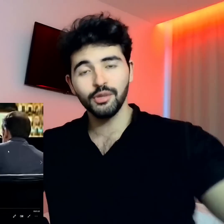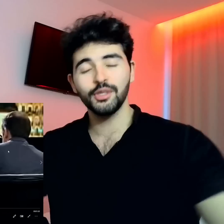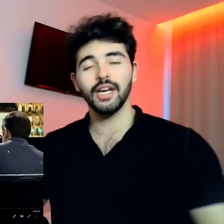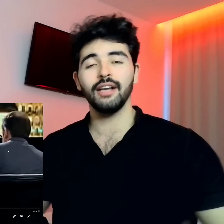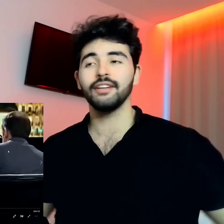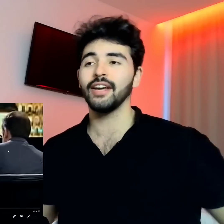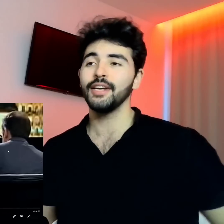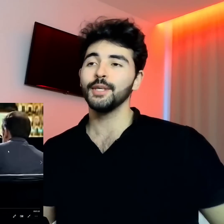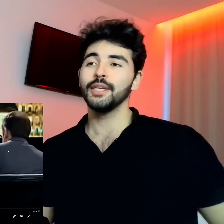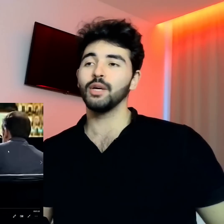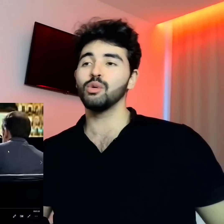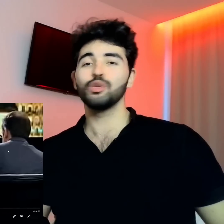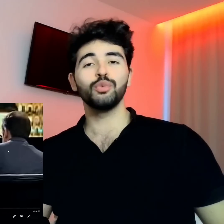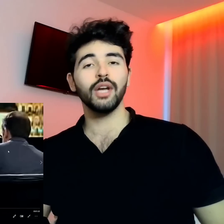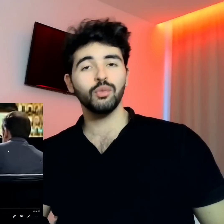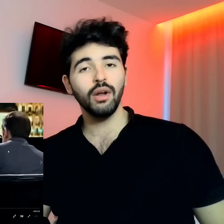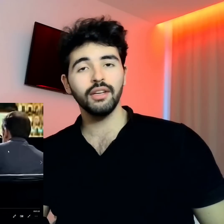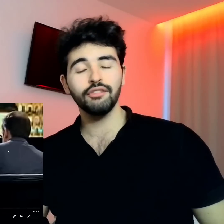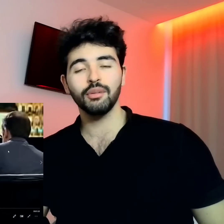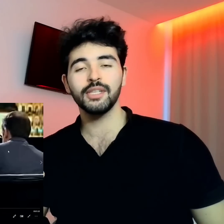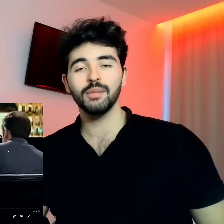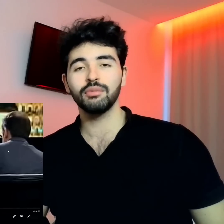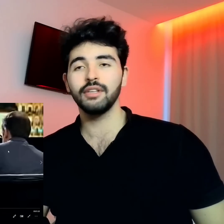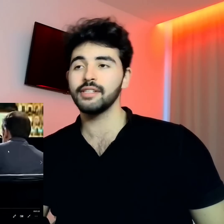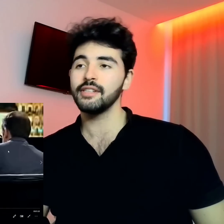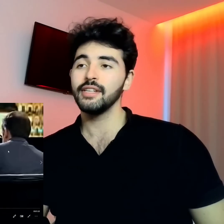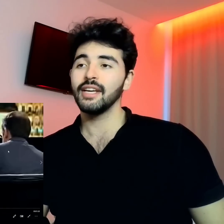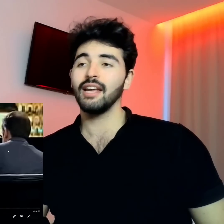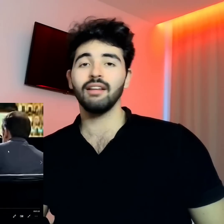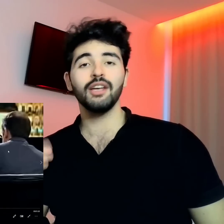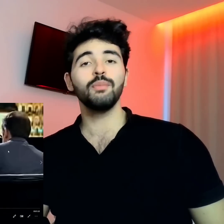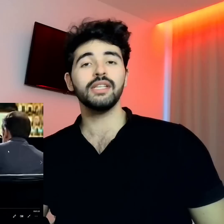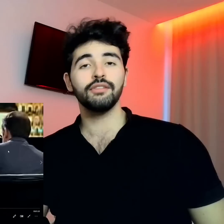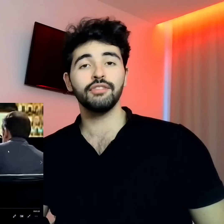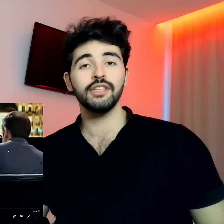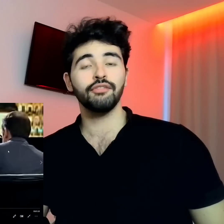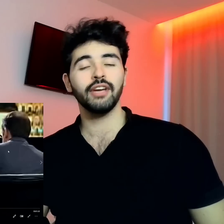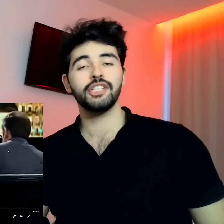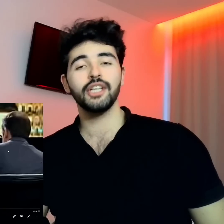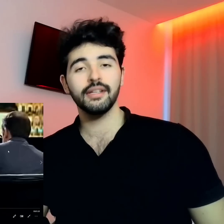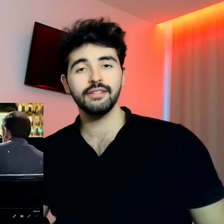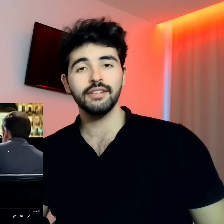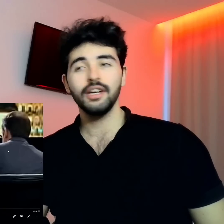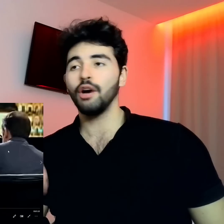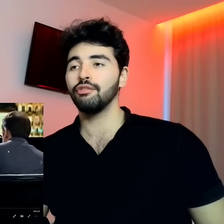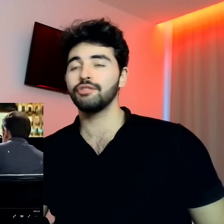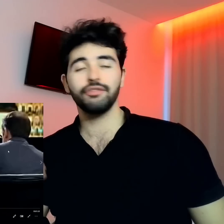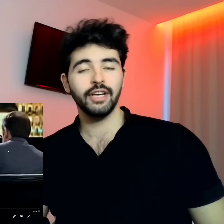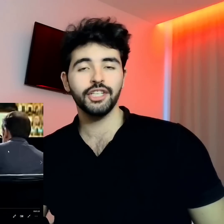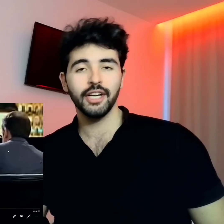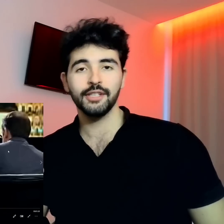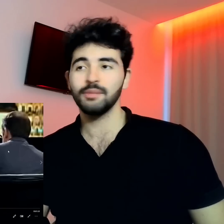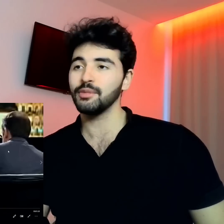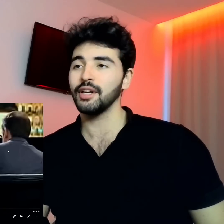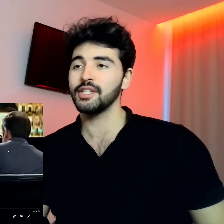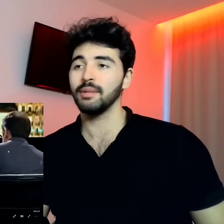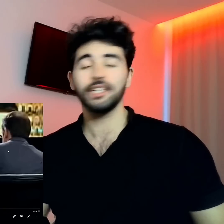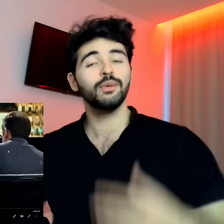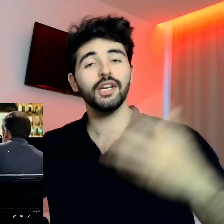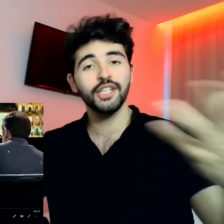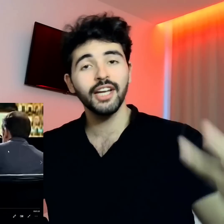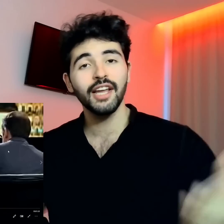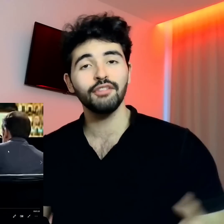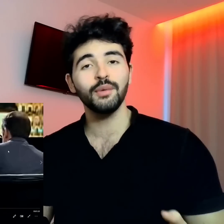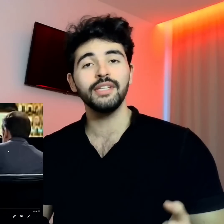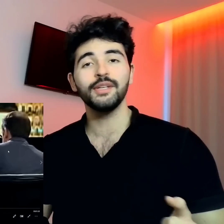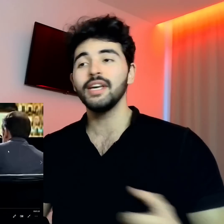apelo social, não é? Na conjuntura atual da informação portuguesa, que alguém comece a fazer fact-checks aos fact-checkers, muito honestamente. Acho que toda